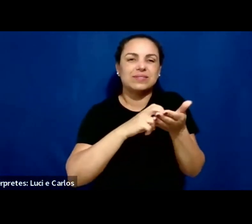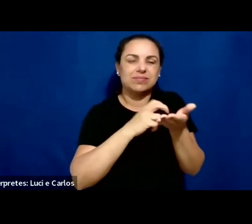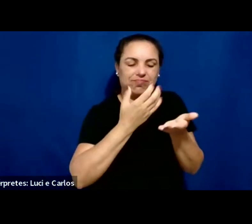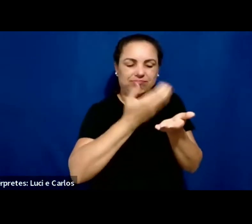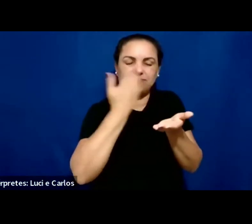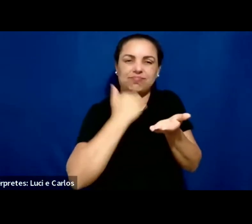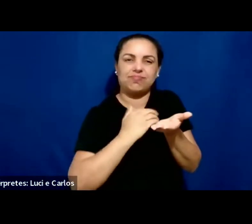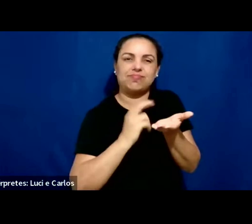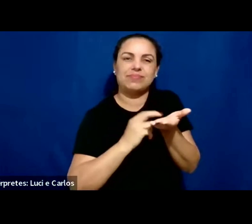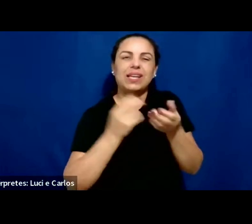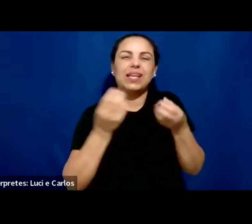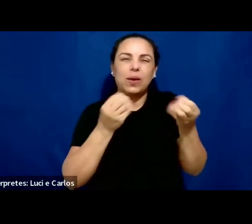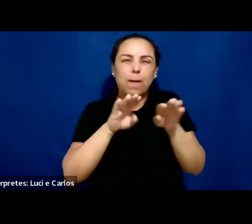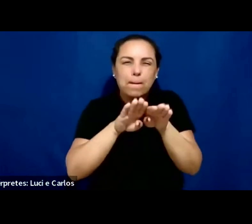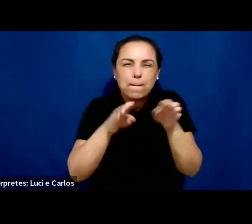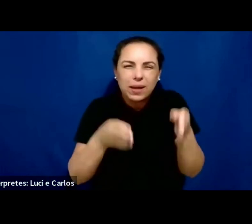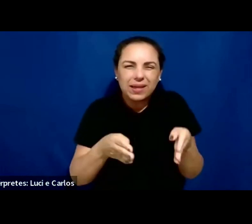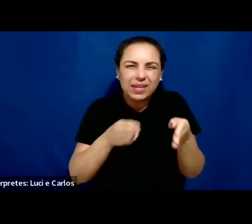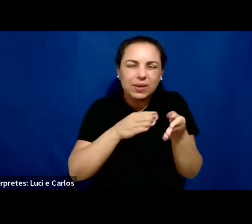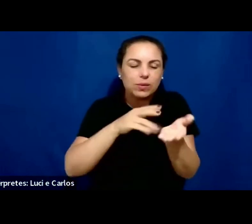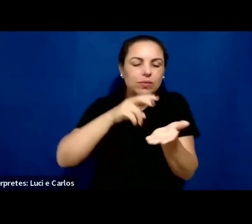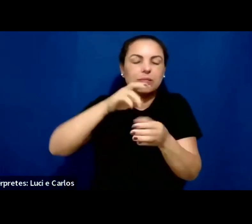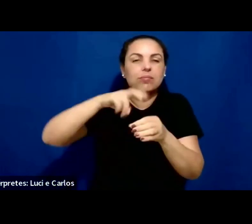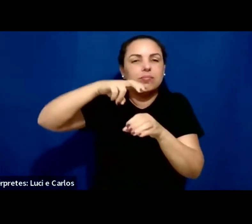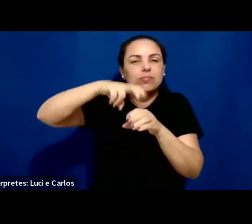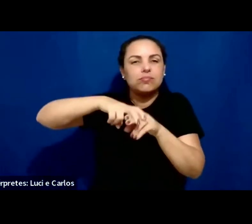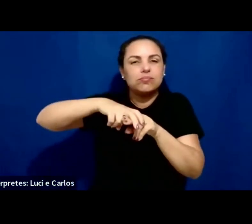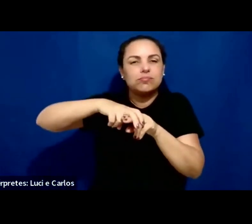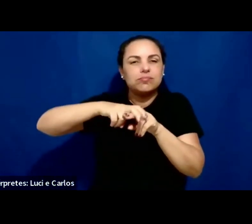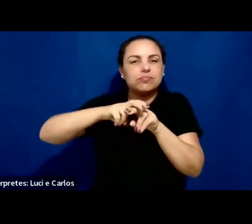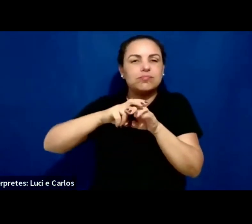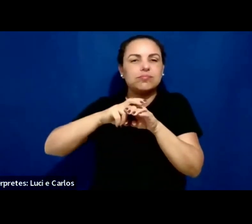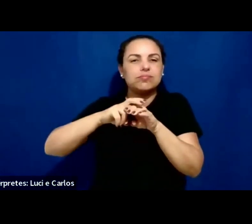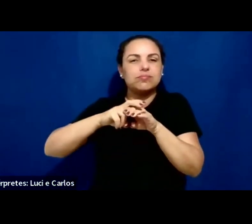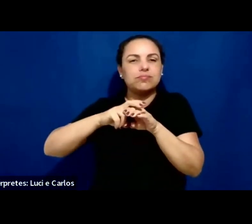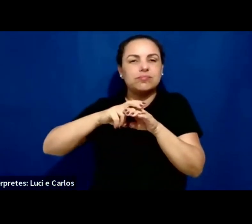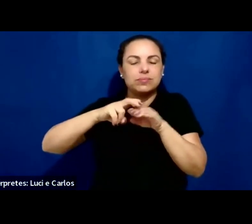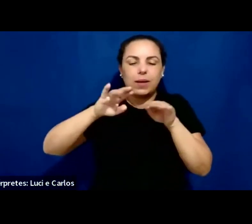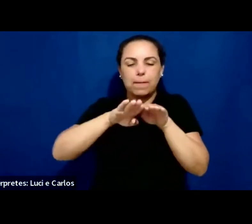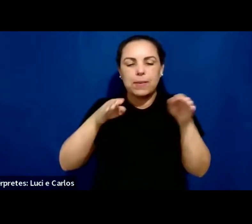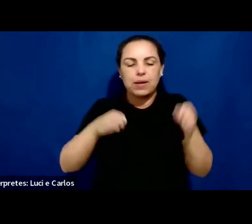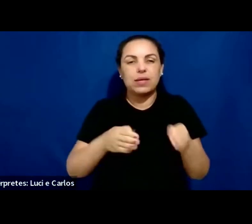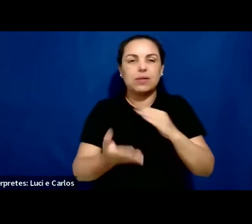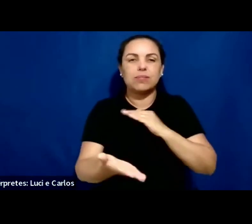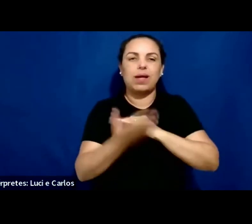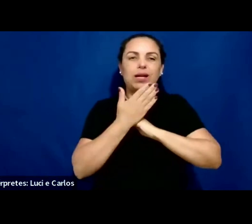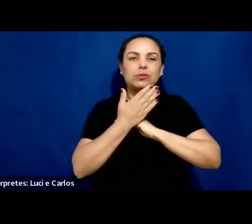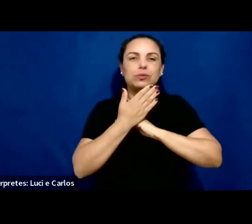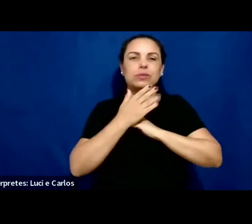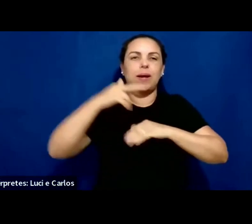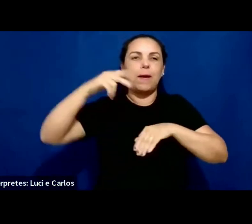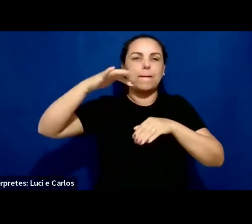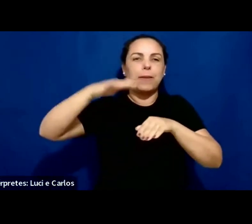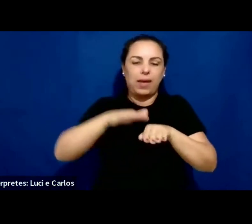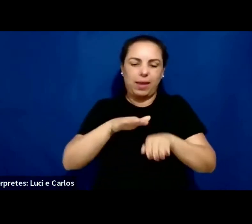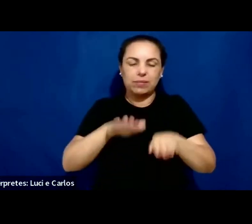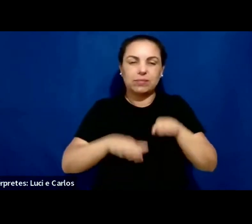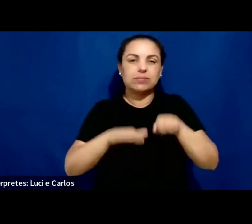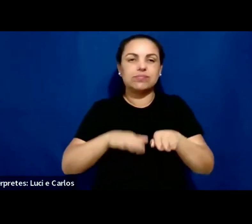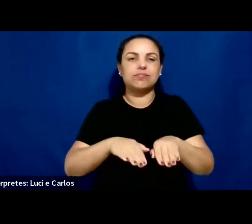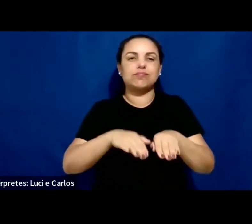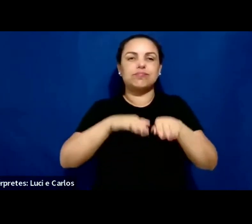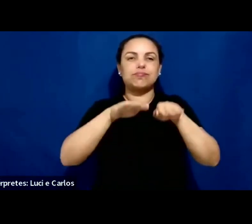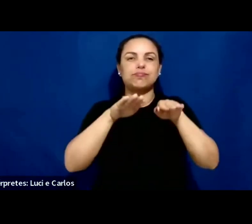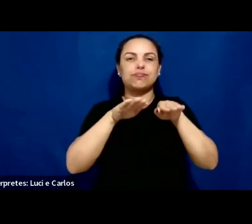adquira um banquinho de cócoras, não quebre o vaso sanitário, apenas compre um banquinho, mande fazer e eleve as pernas, como se